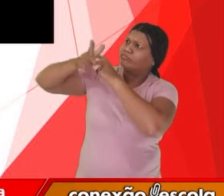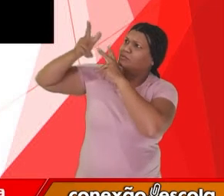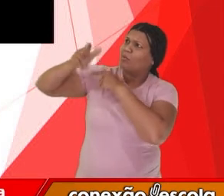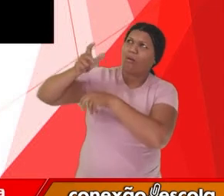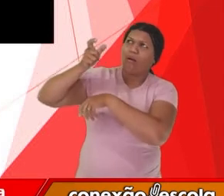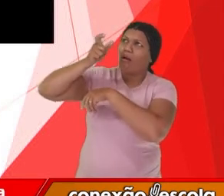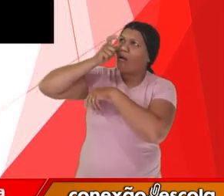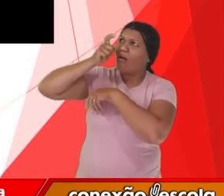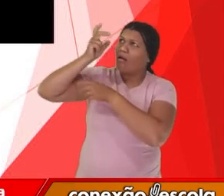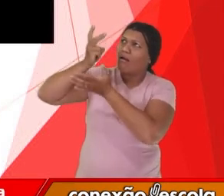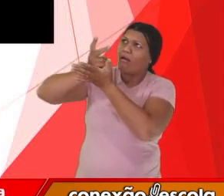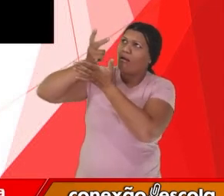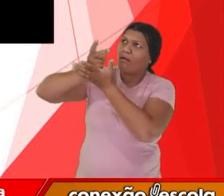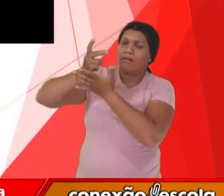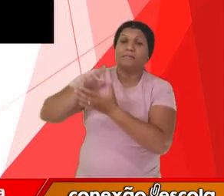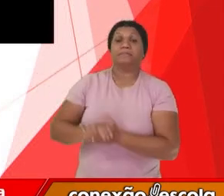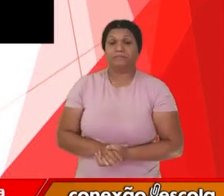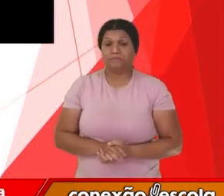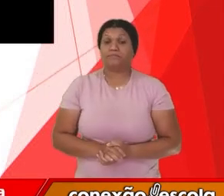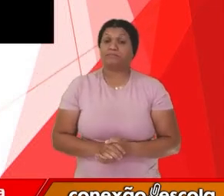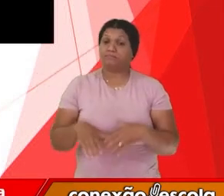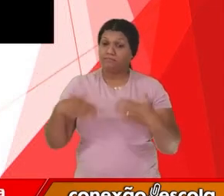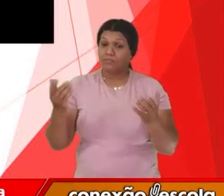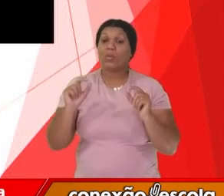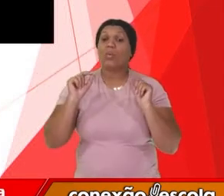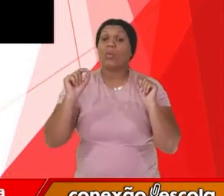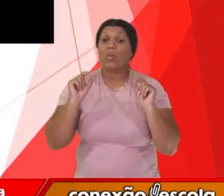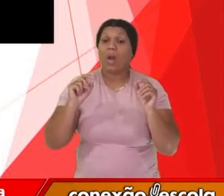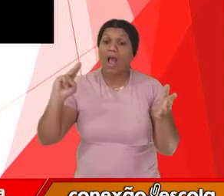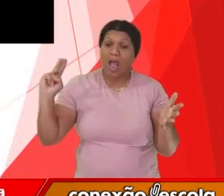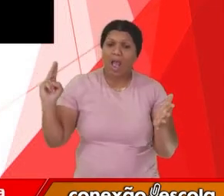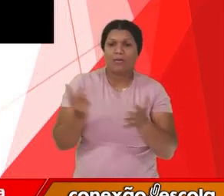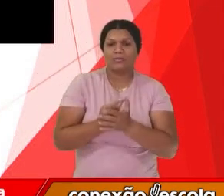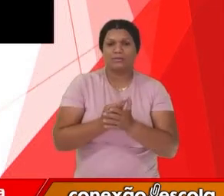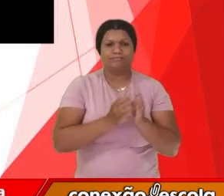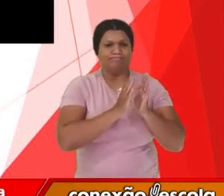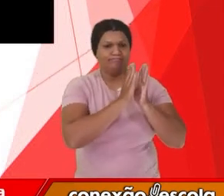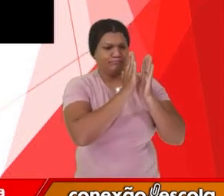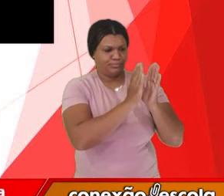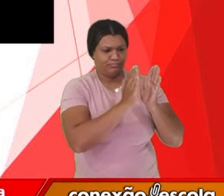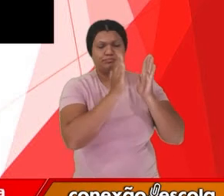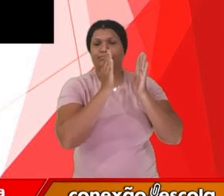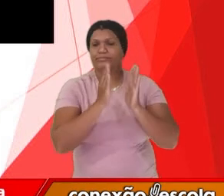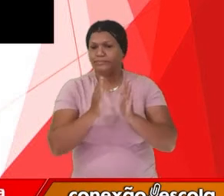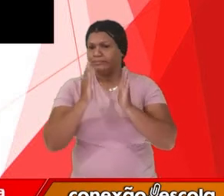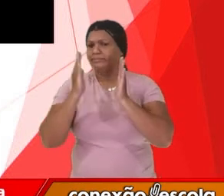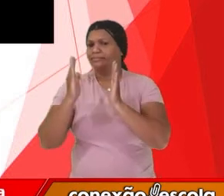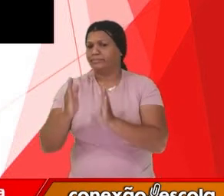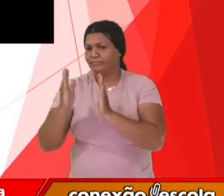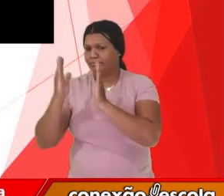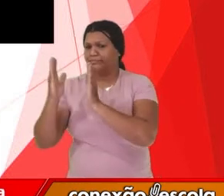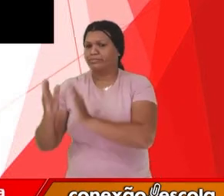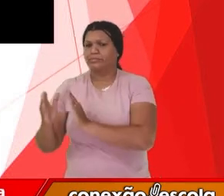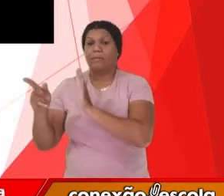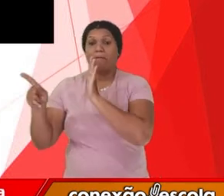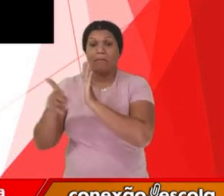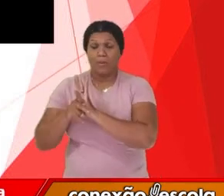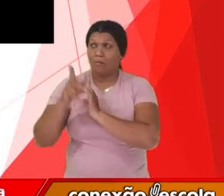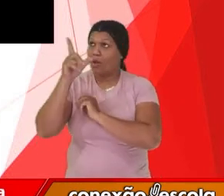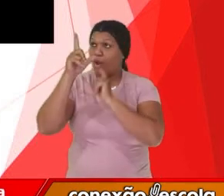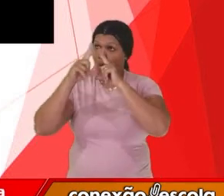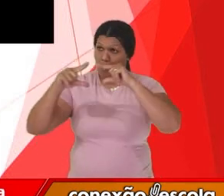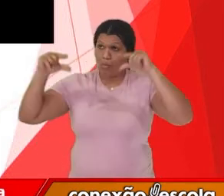Lua. Então, essas diversas faces da Lua, de acordo com o observador, definem o que nós chamamos,